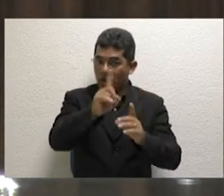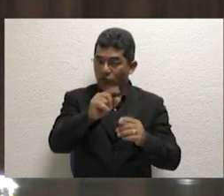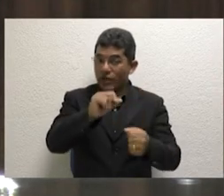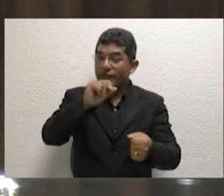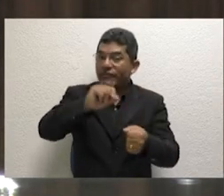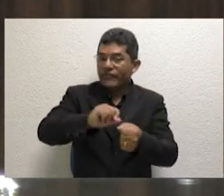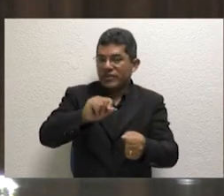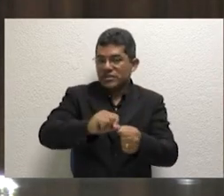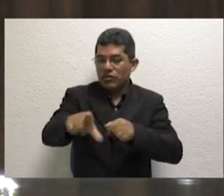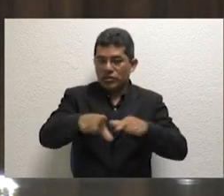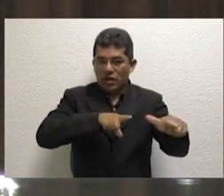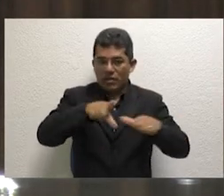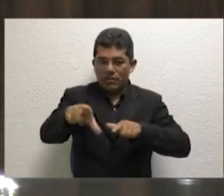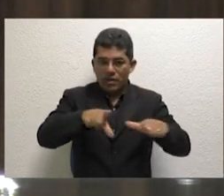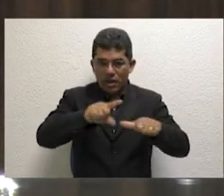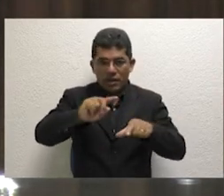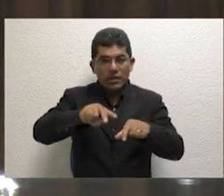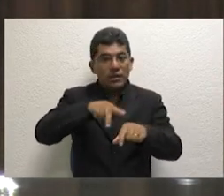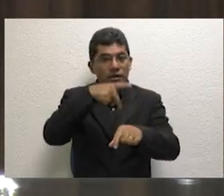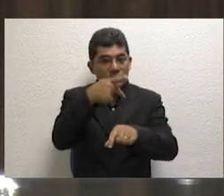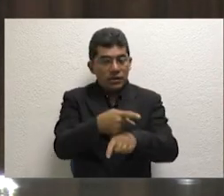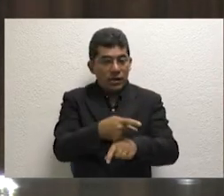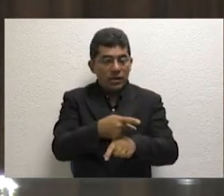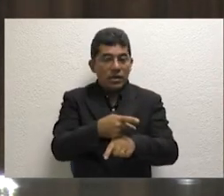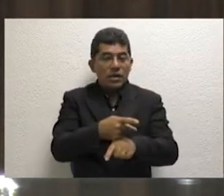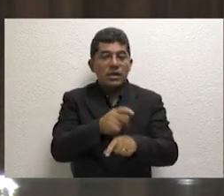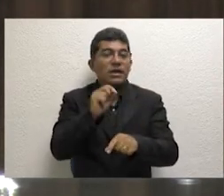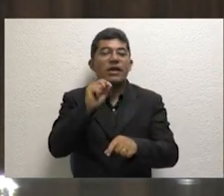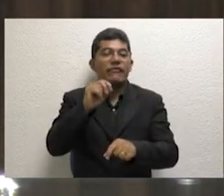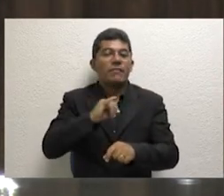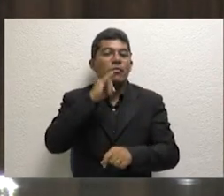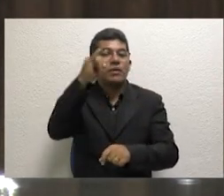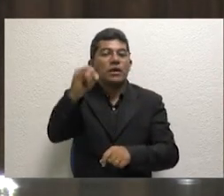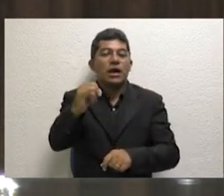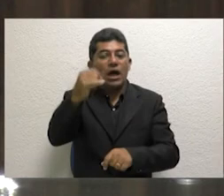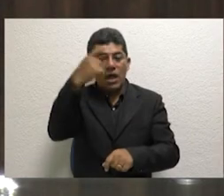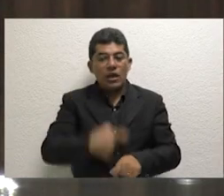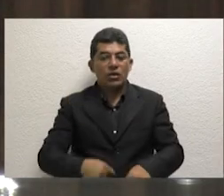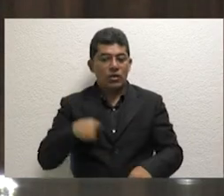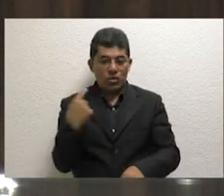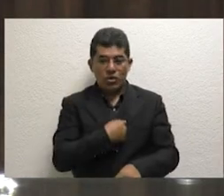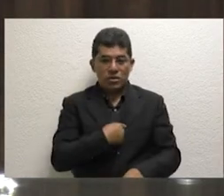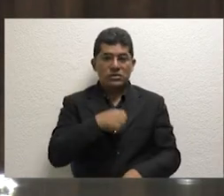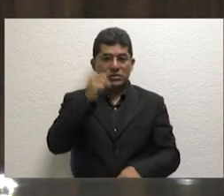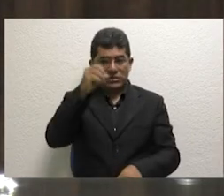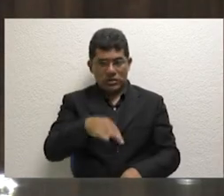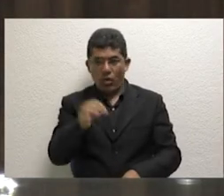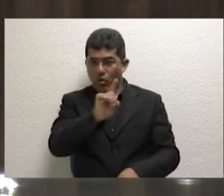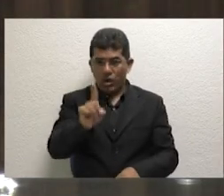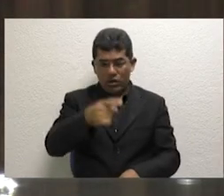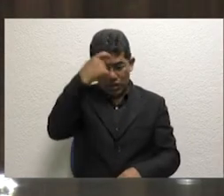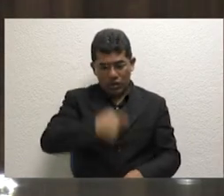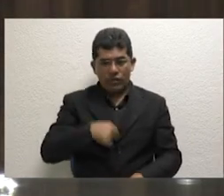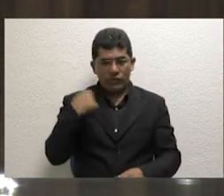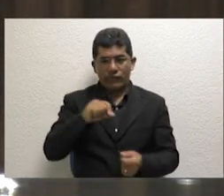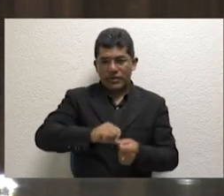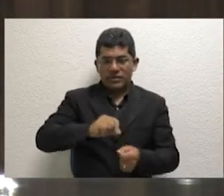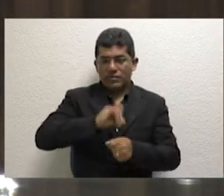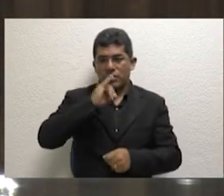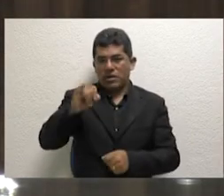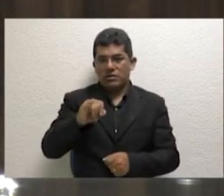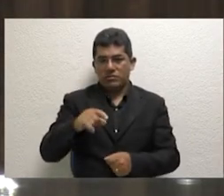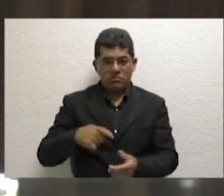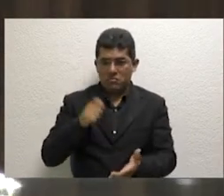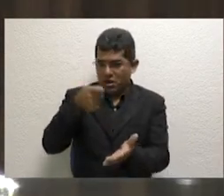trabalho quem decide se vai publicar ou não somos nós porque nós estamos pagando então e foi um trabalho contratado